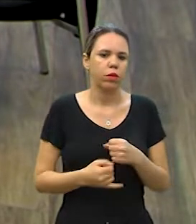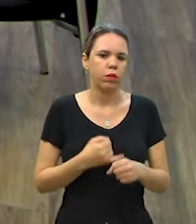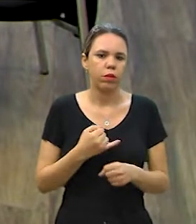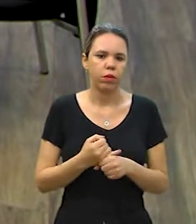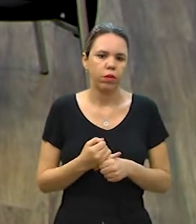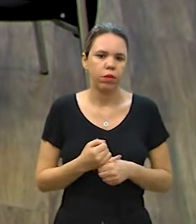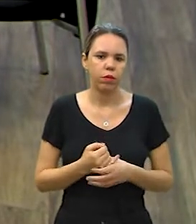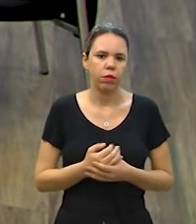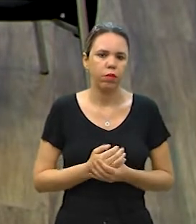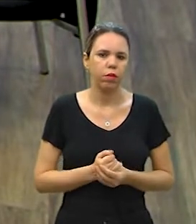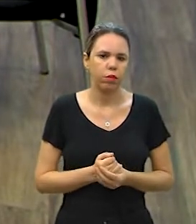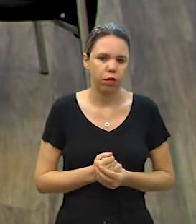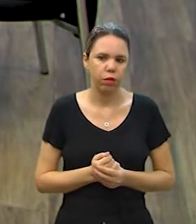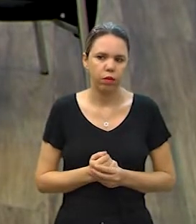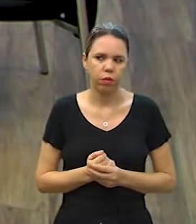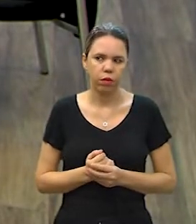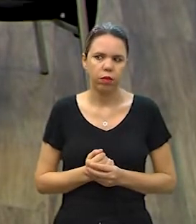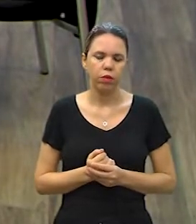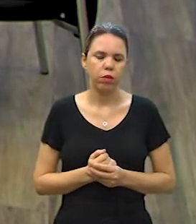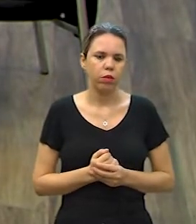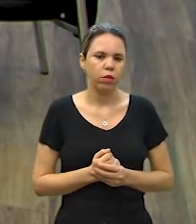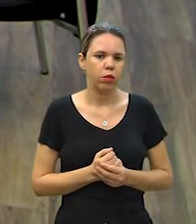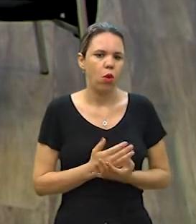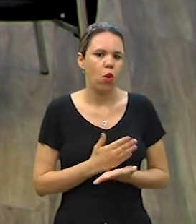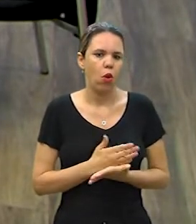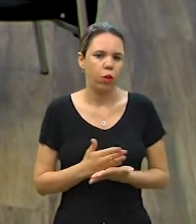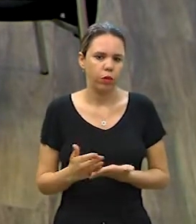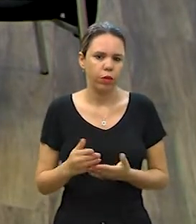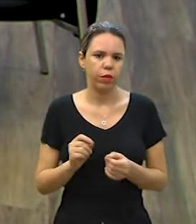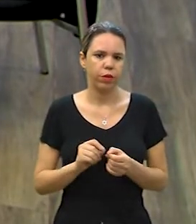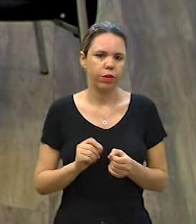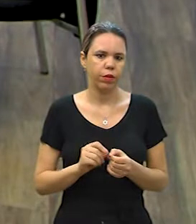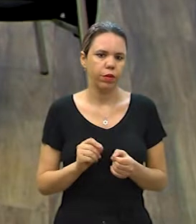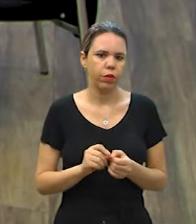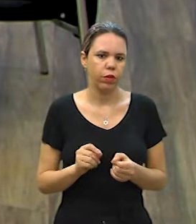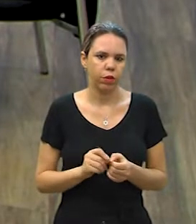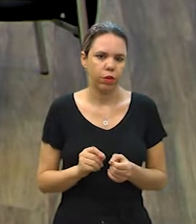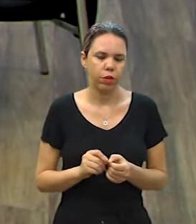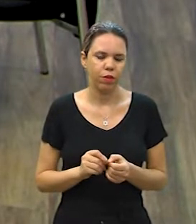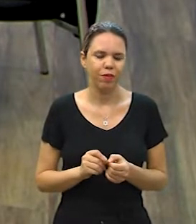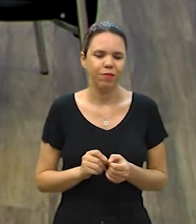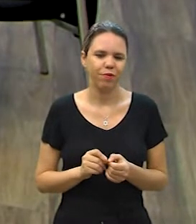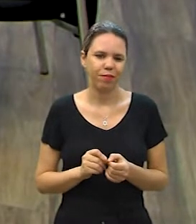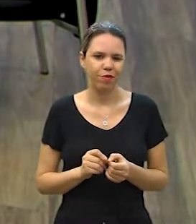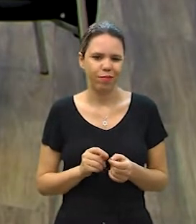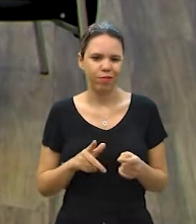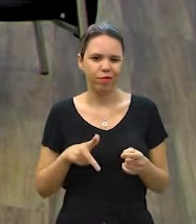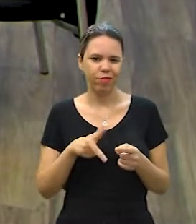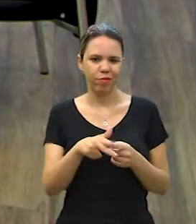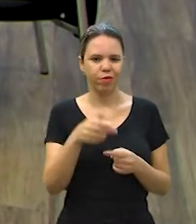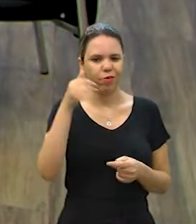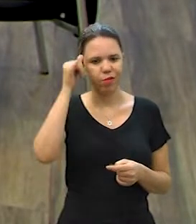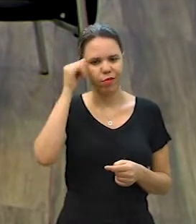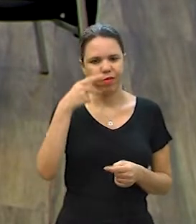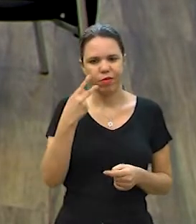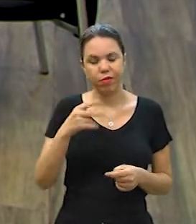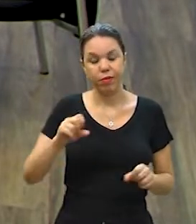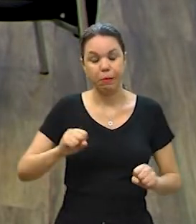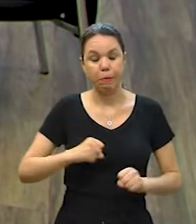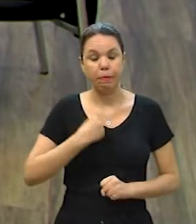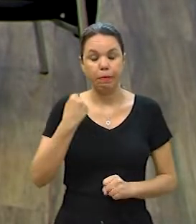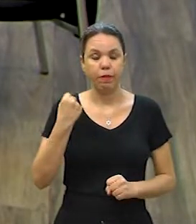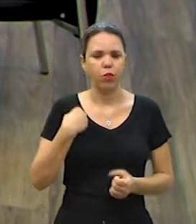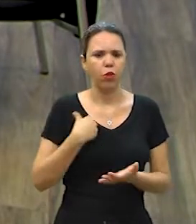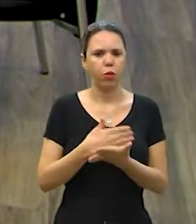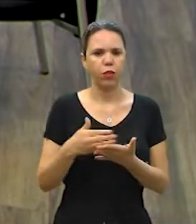Pedagogia online. Depois você pega... Eu comecei a fazer, cortando o Paulo, mas isso me deixa, sabe, muito